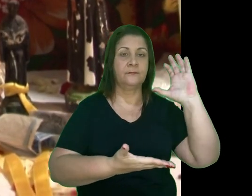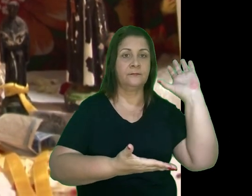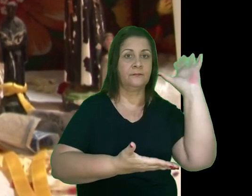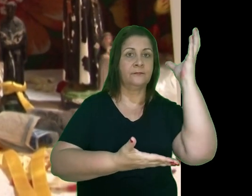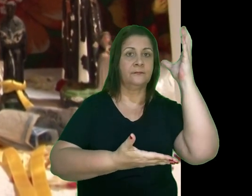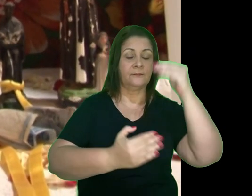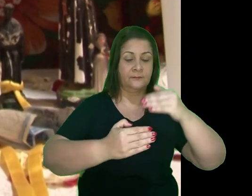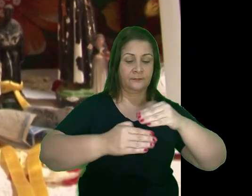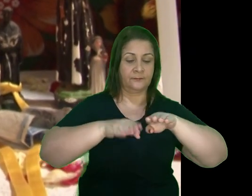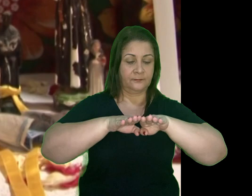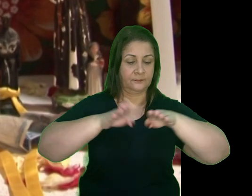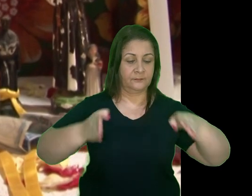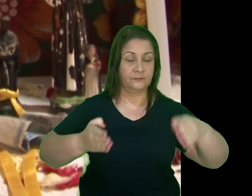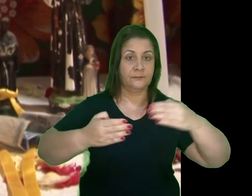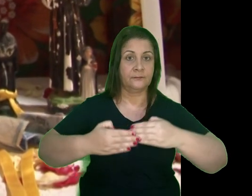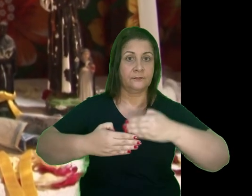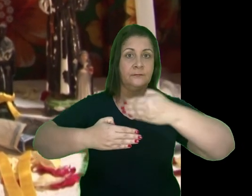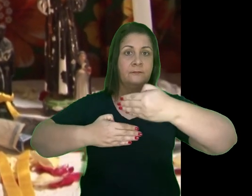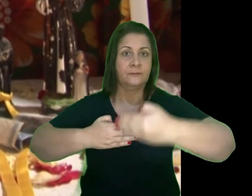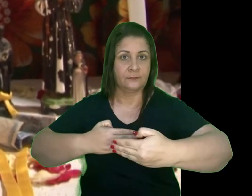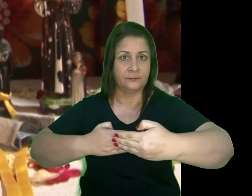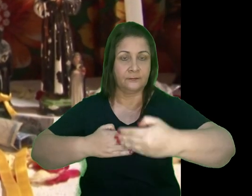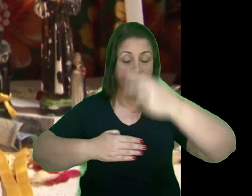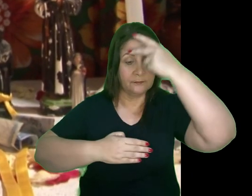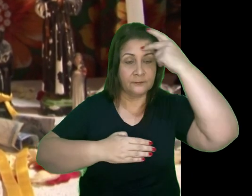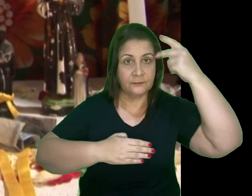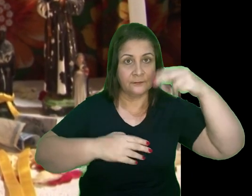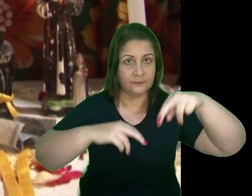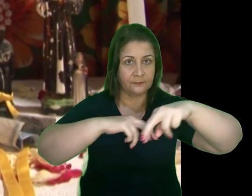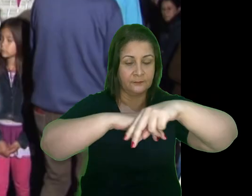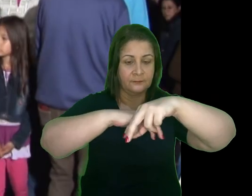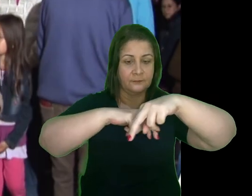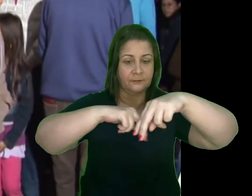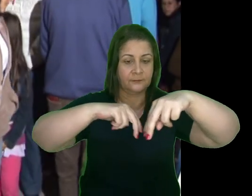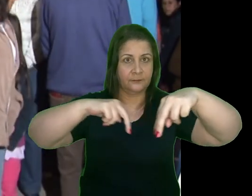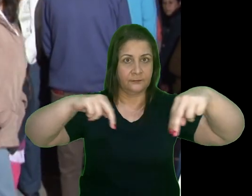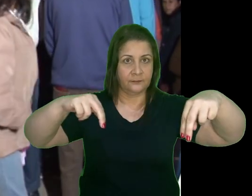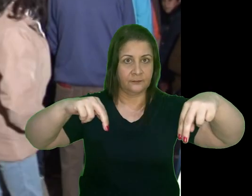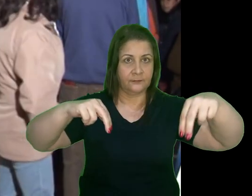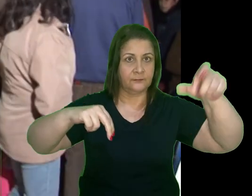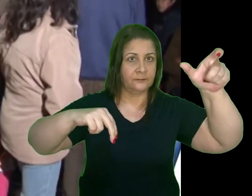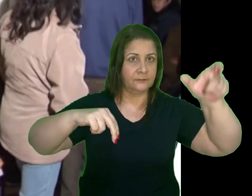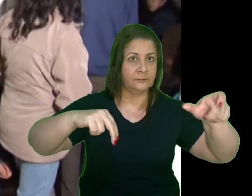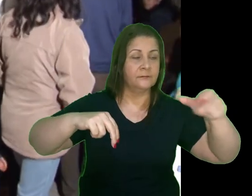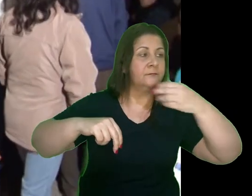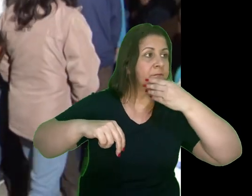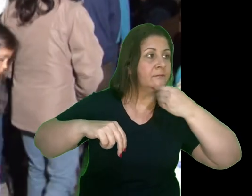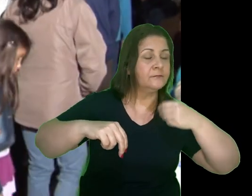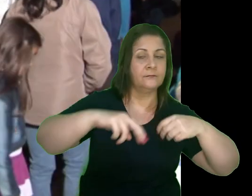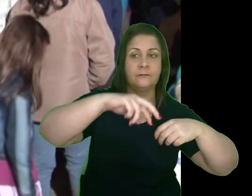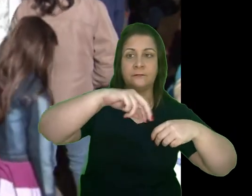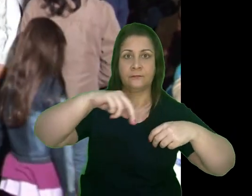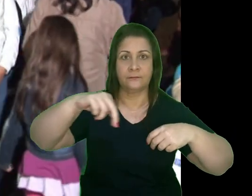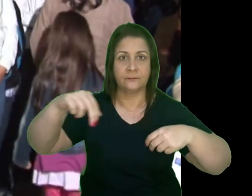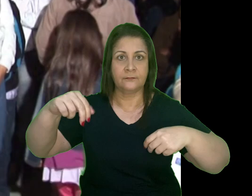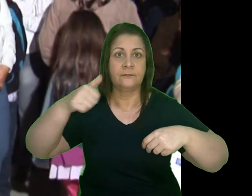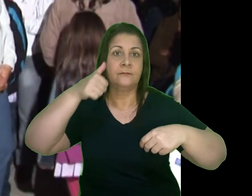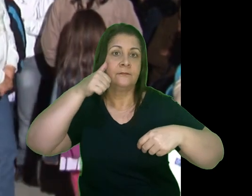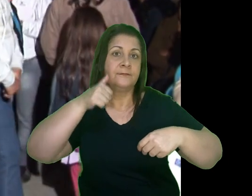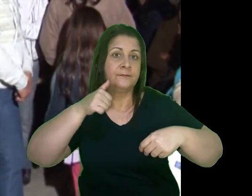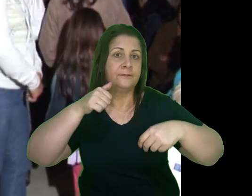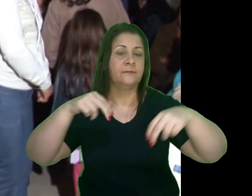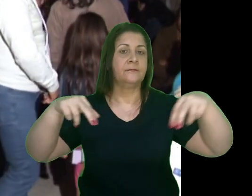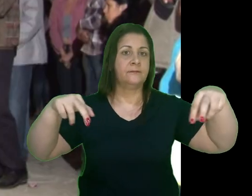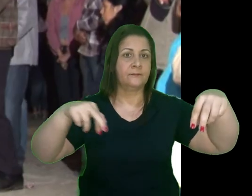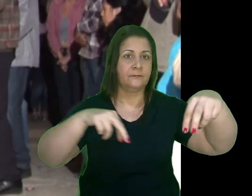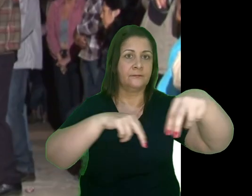A dança acontece em frente ao altar do santo, em que os dançantes, em fileiras separadas para homens e para mulheres,